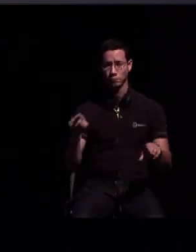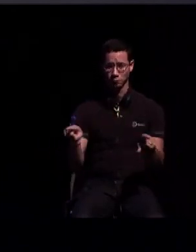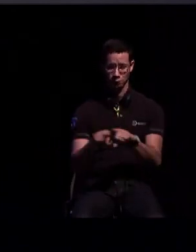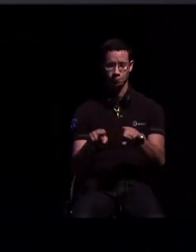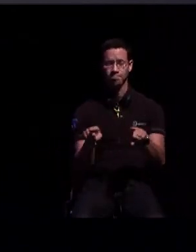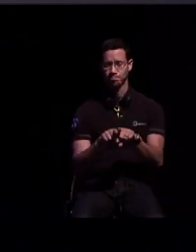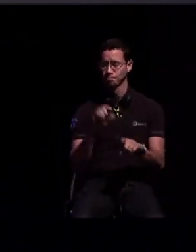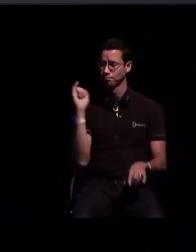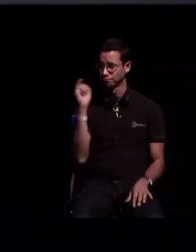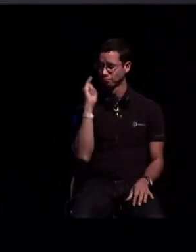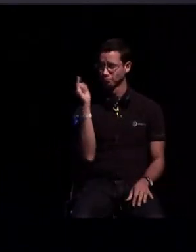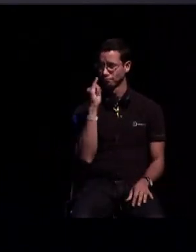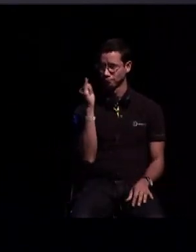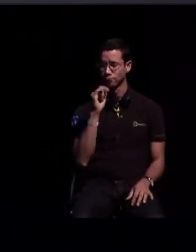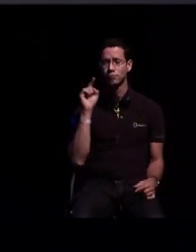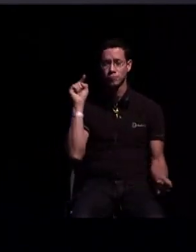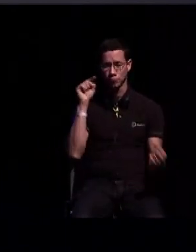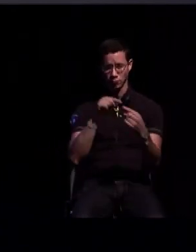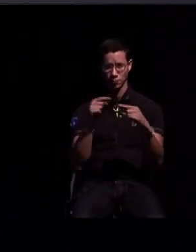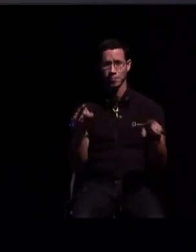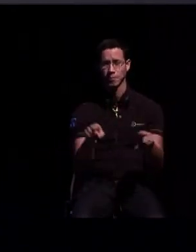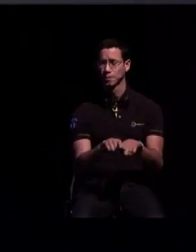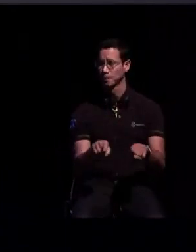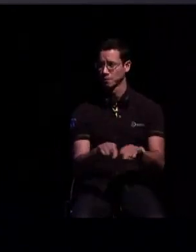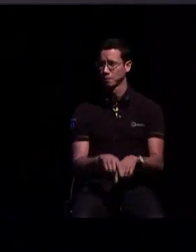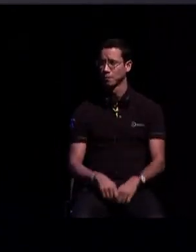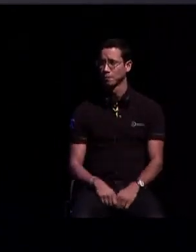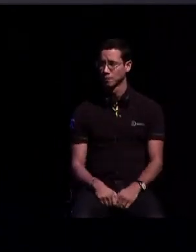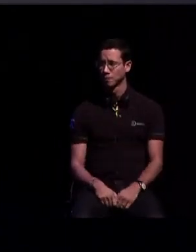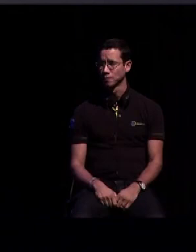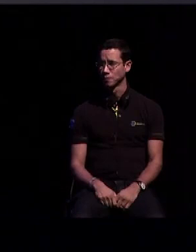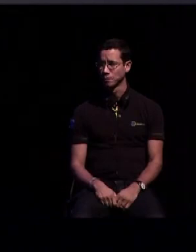muito importante. Isso tem a ver também